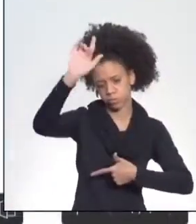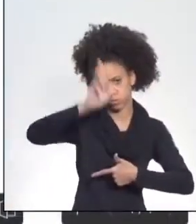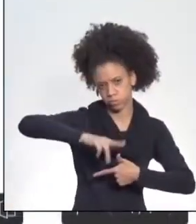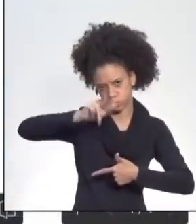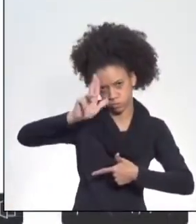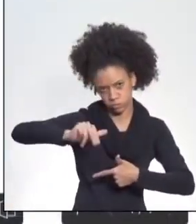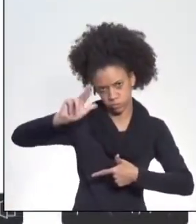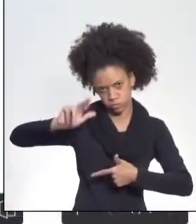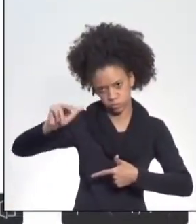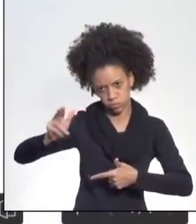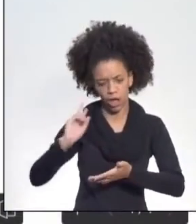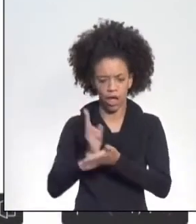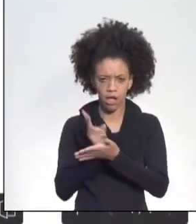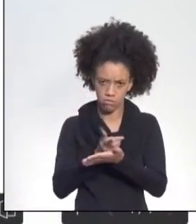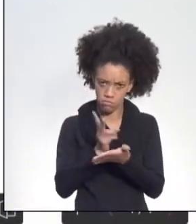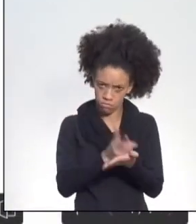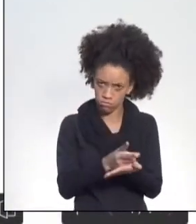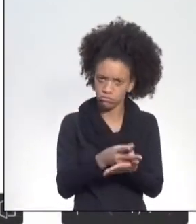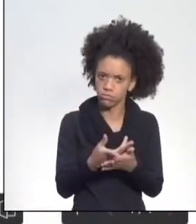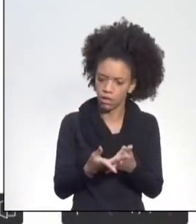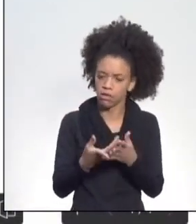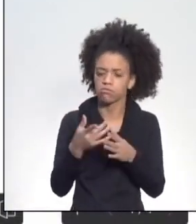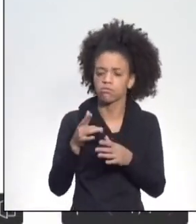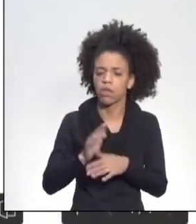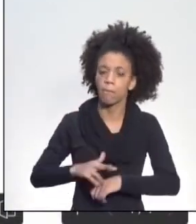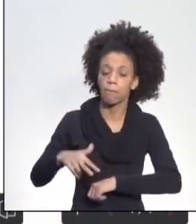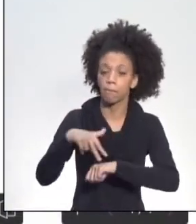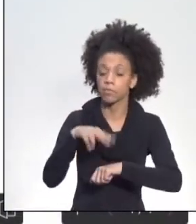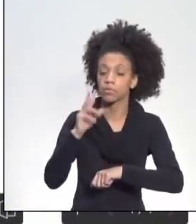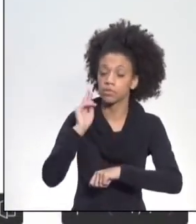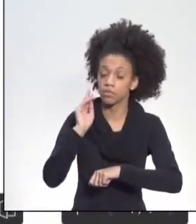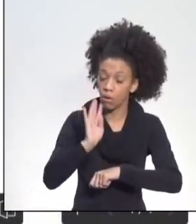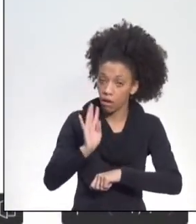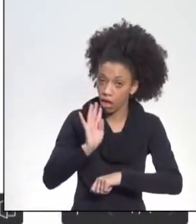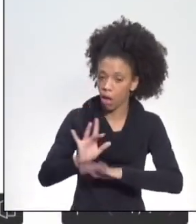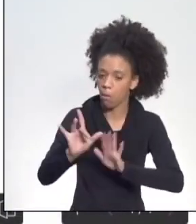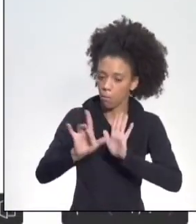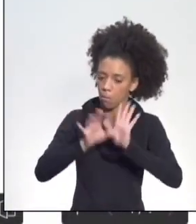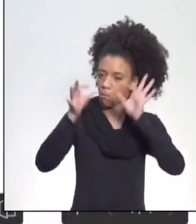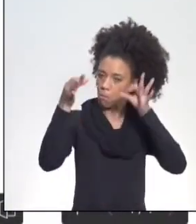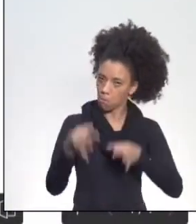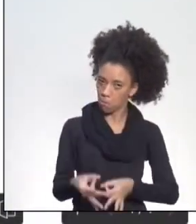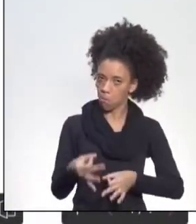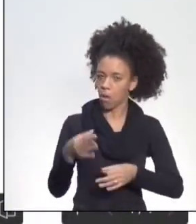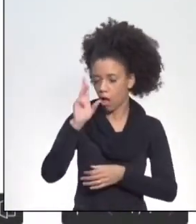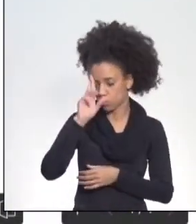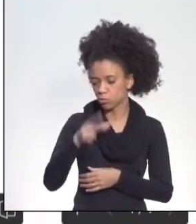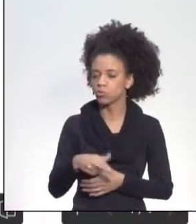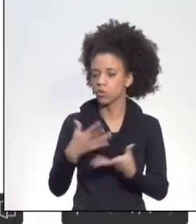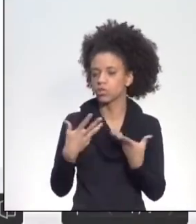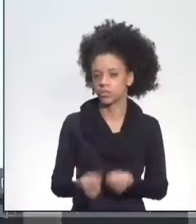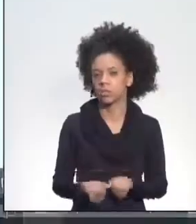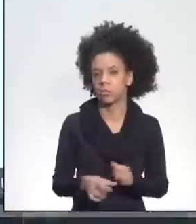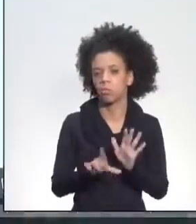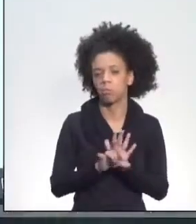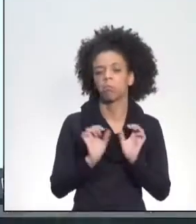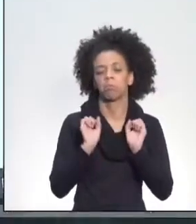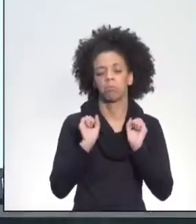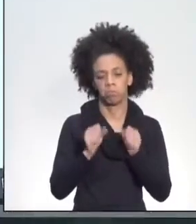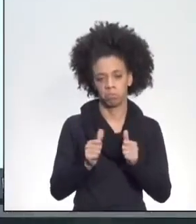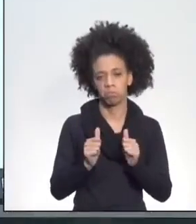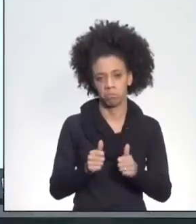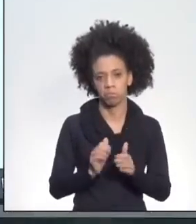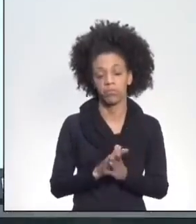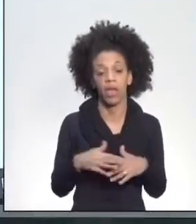né, essa questão da permissão legal, do dono, né, do imóvel a ser grafitado, ela é permitida por lei, sim.